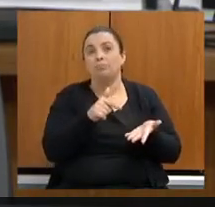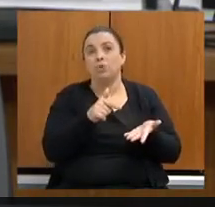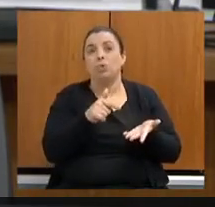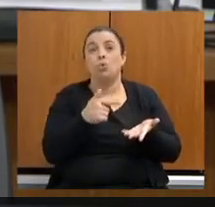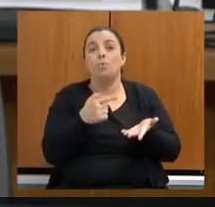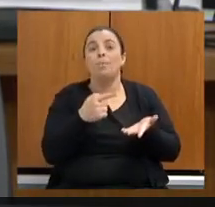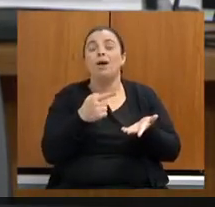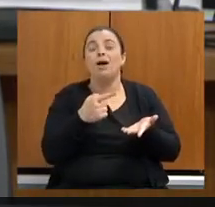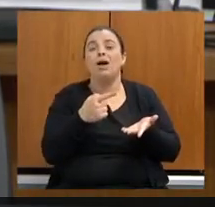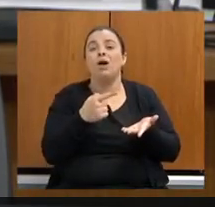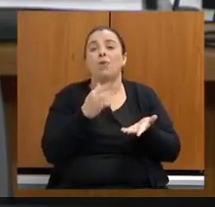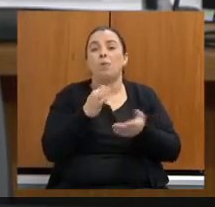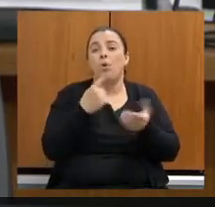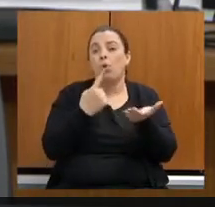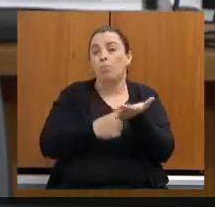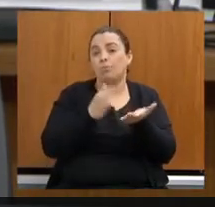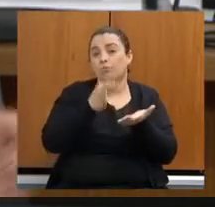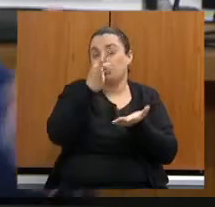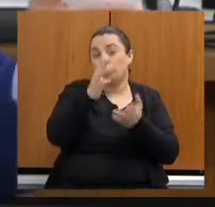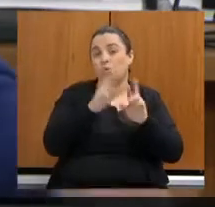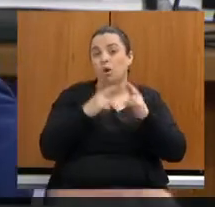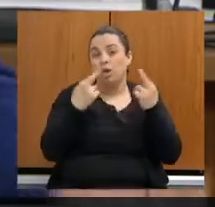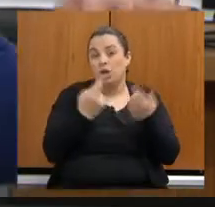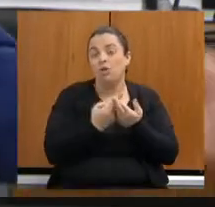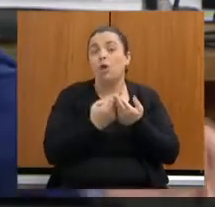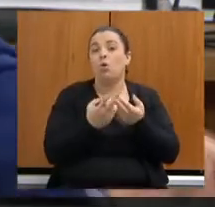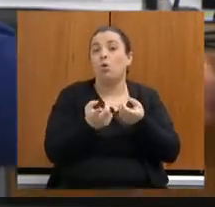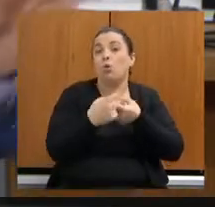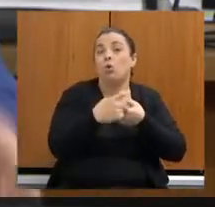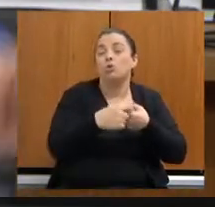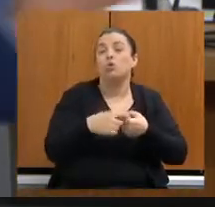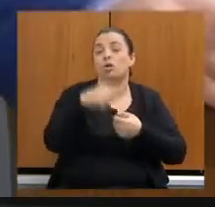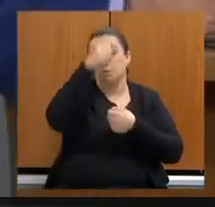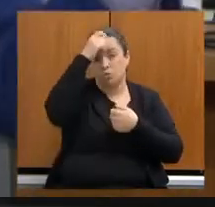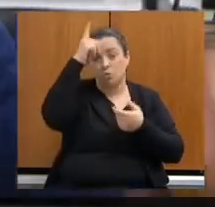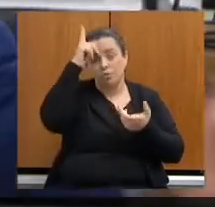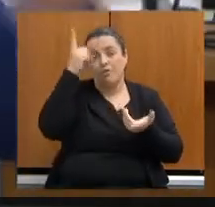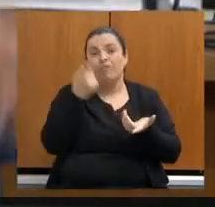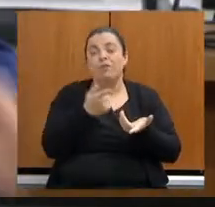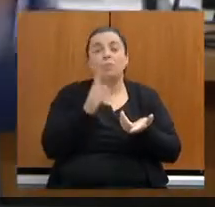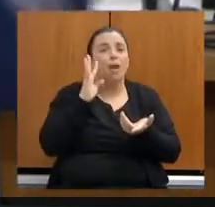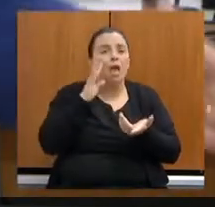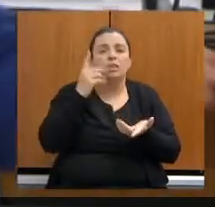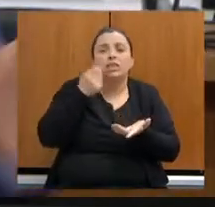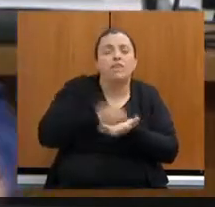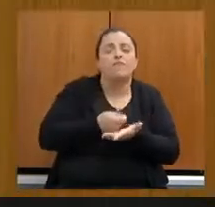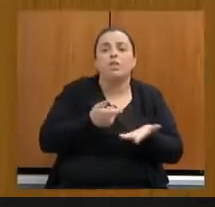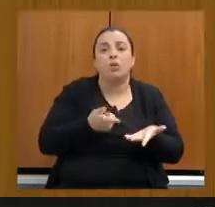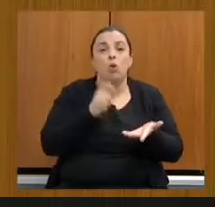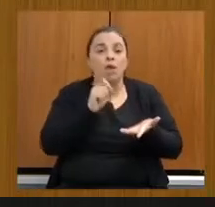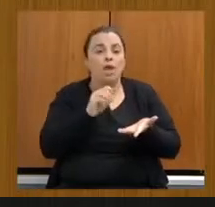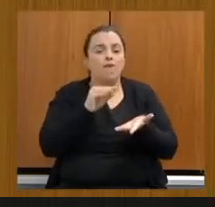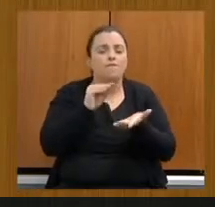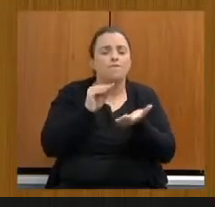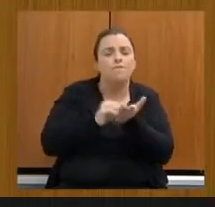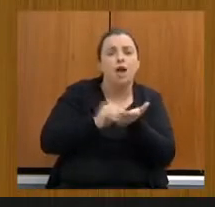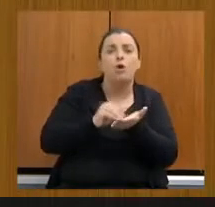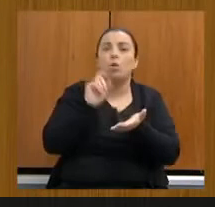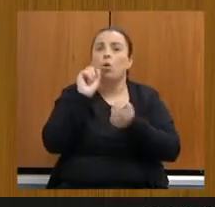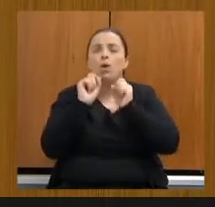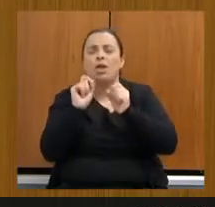reunião com consórcio e com os prefeitos a gente definir Bateu Martelo É isso aí se aquilo é isso que falta aquilo que falta